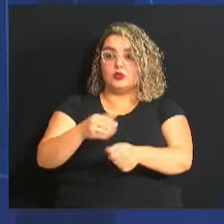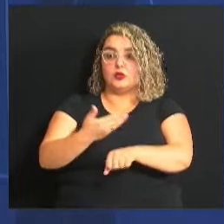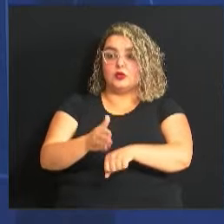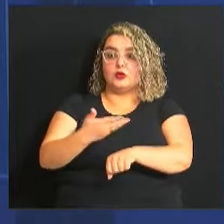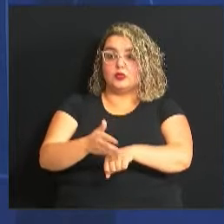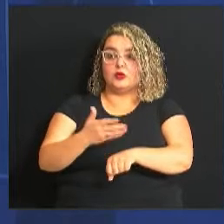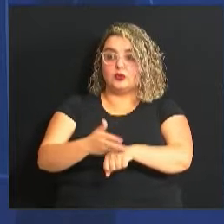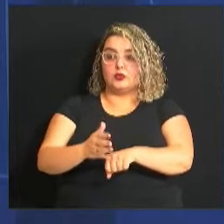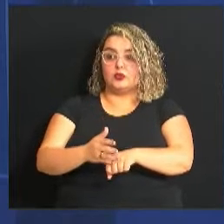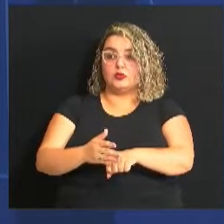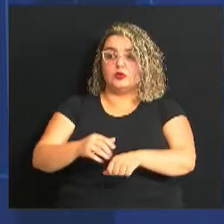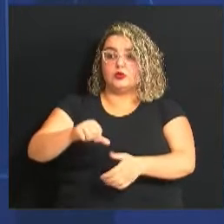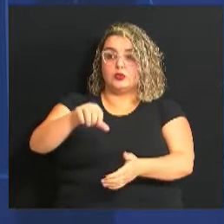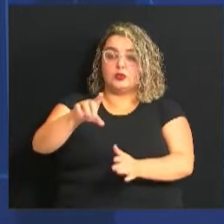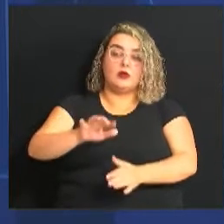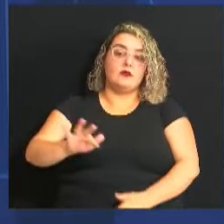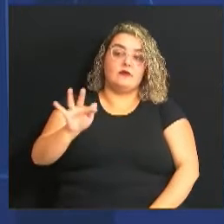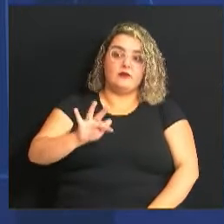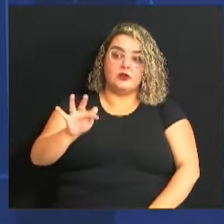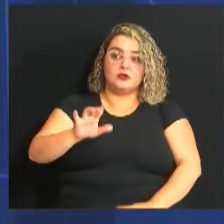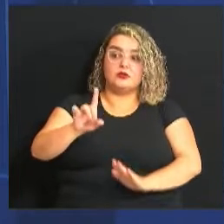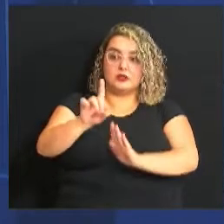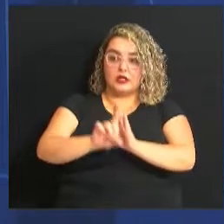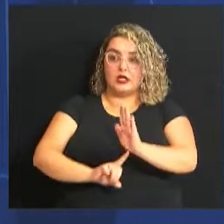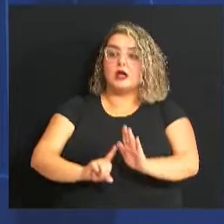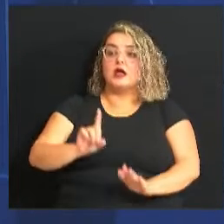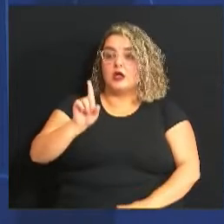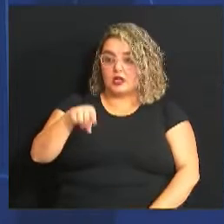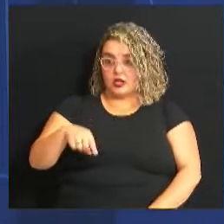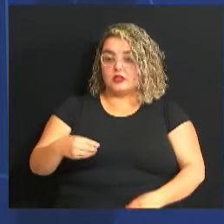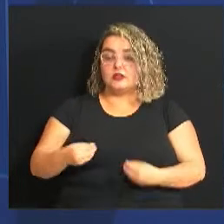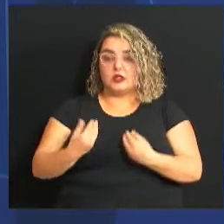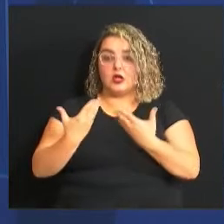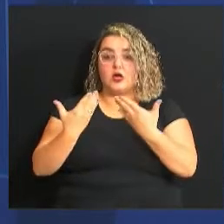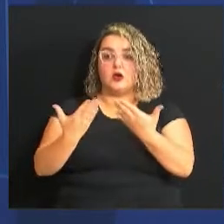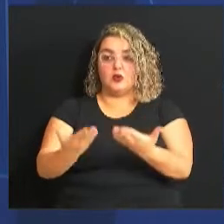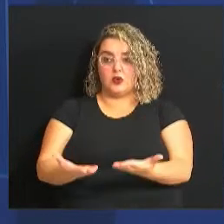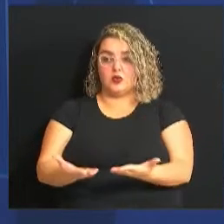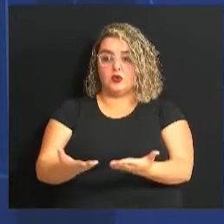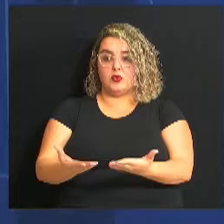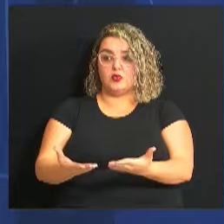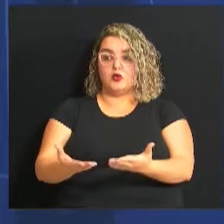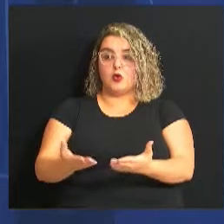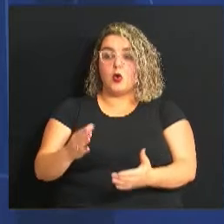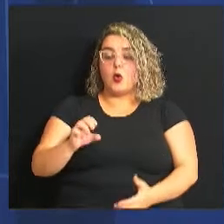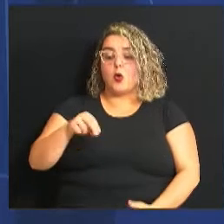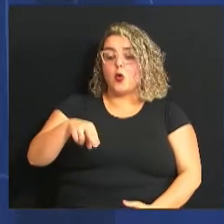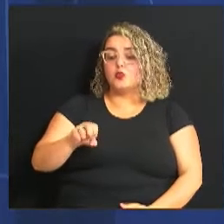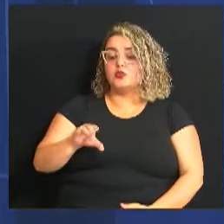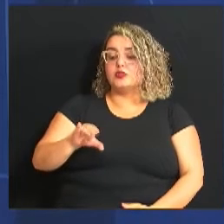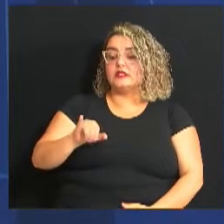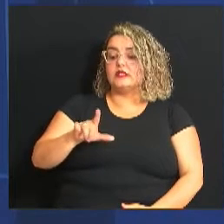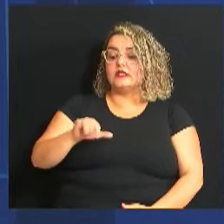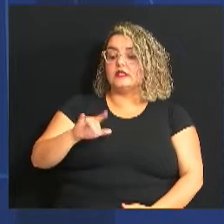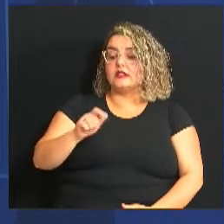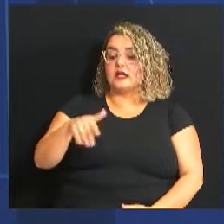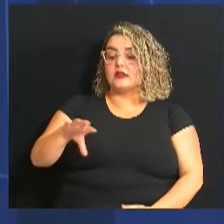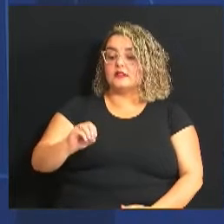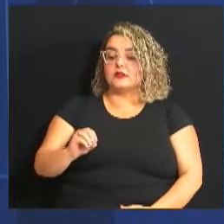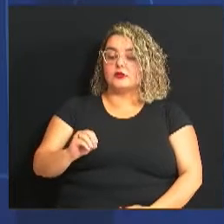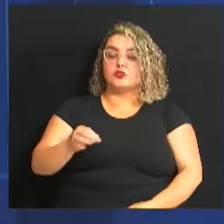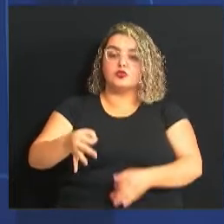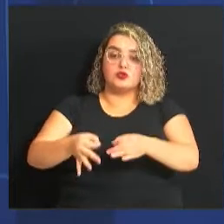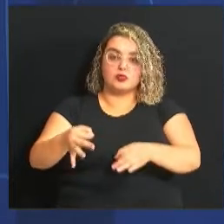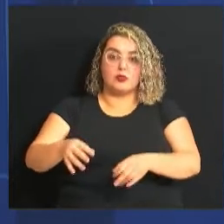Faculdade de Direito da PUC Campinas, está oferecendo conciliação judicial para a população. Então,